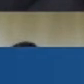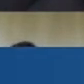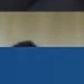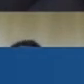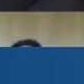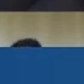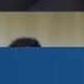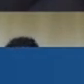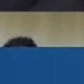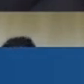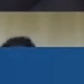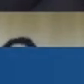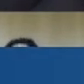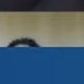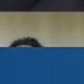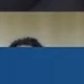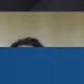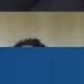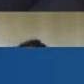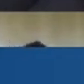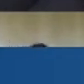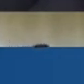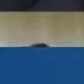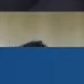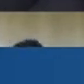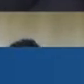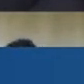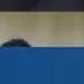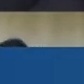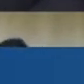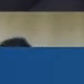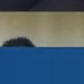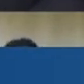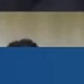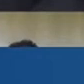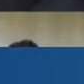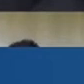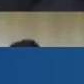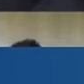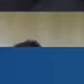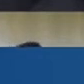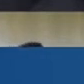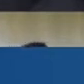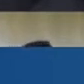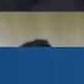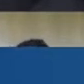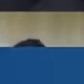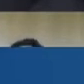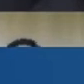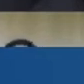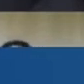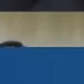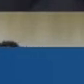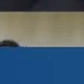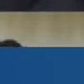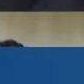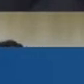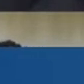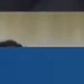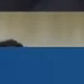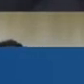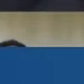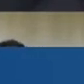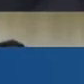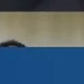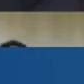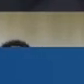federais, ao Ministério Público, todos que participaram esses anos todos da investigação, os vários delegados que atuaram, inclusive da Polícia